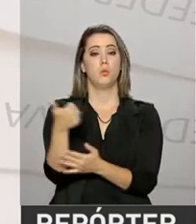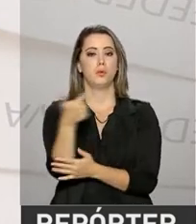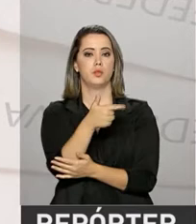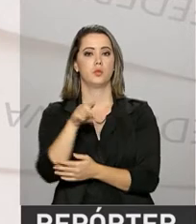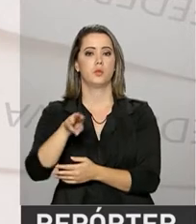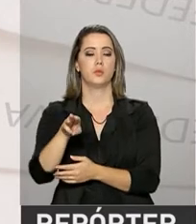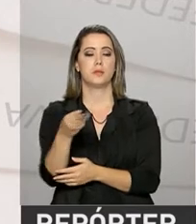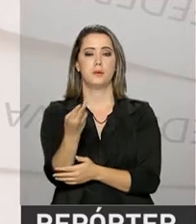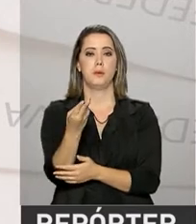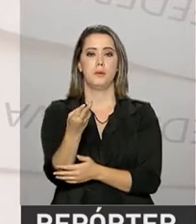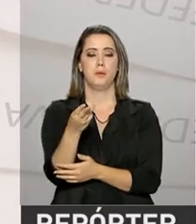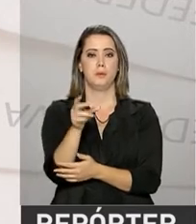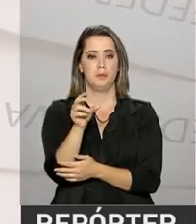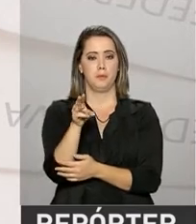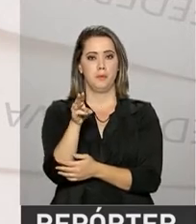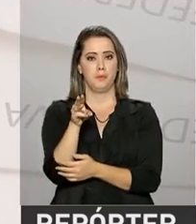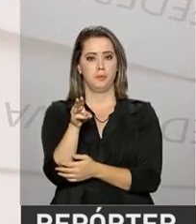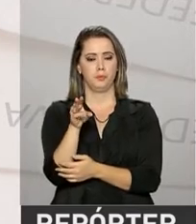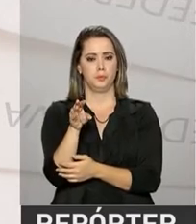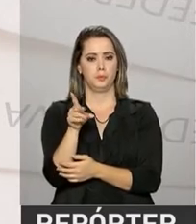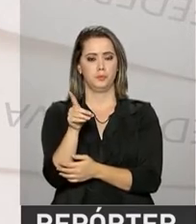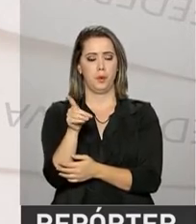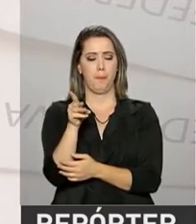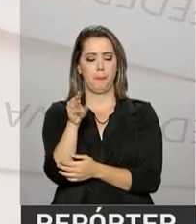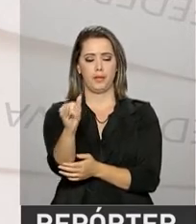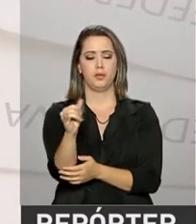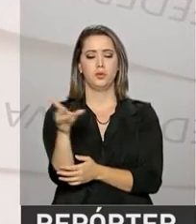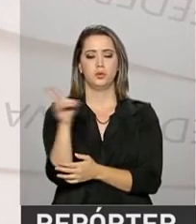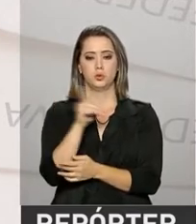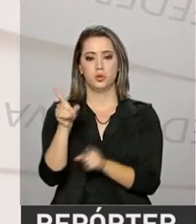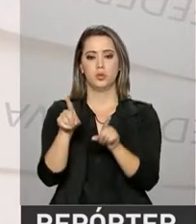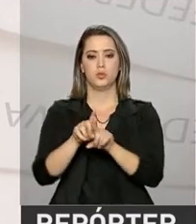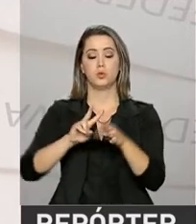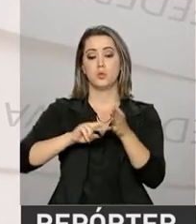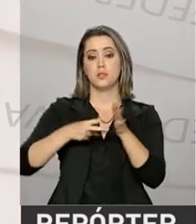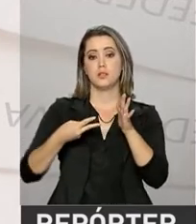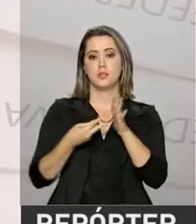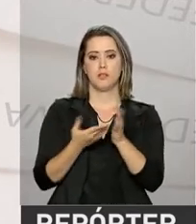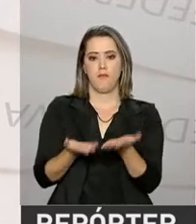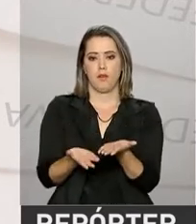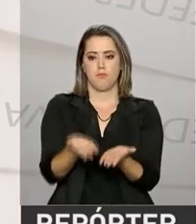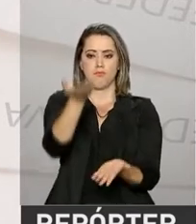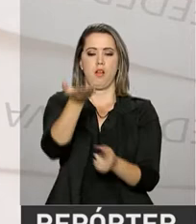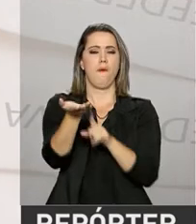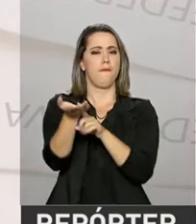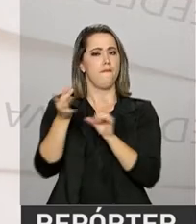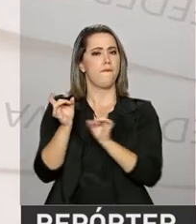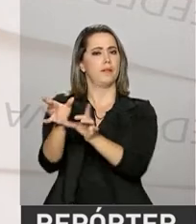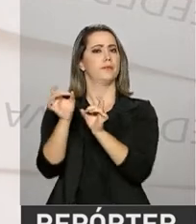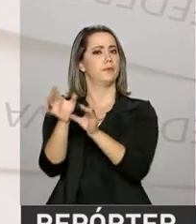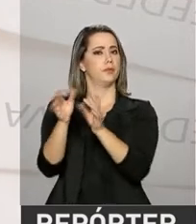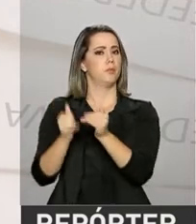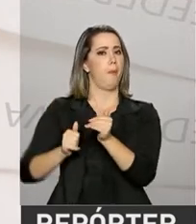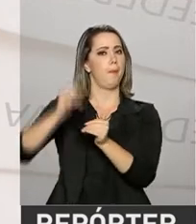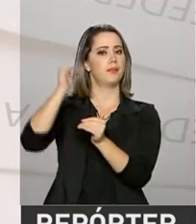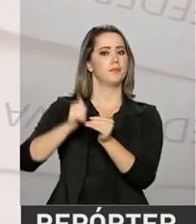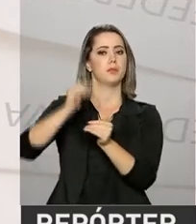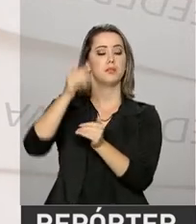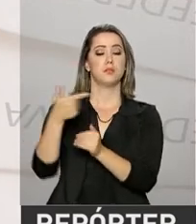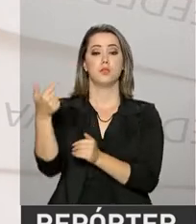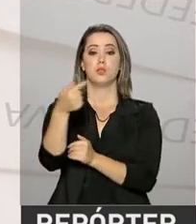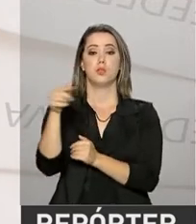dólares a diferença entre exportações e importações resultou num superávit recorde de 7 bilhões e